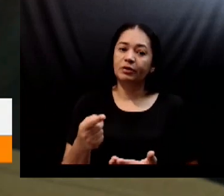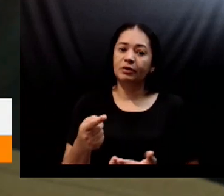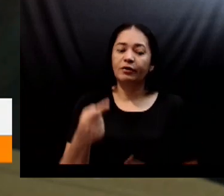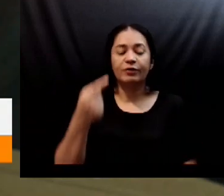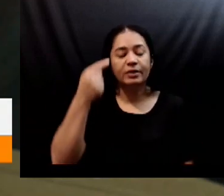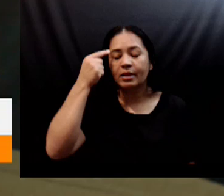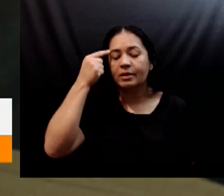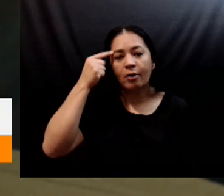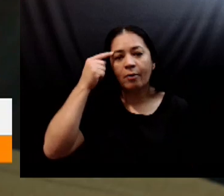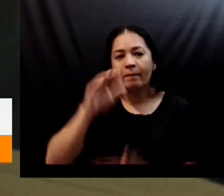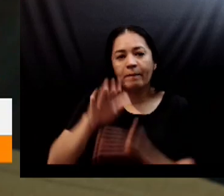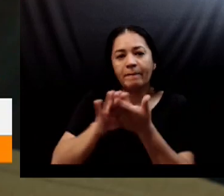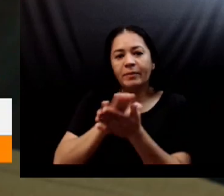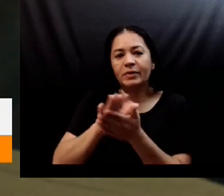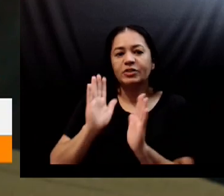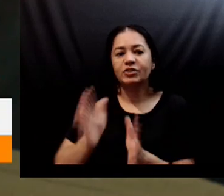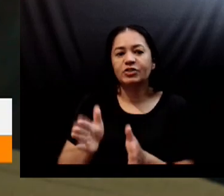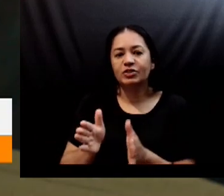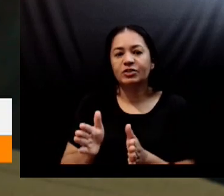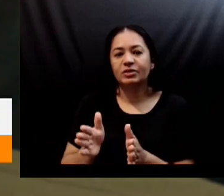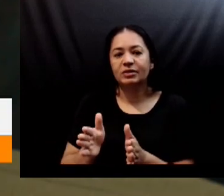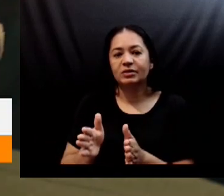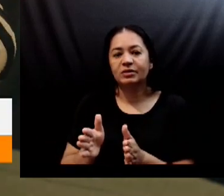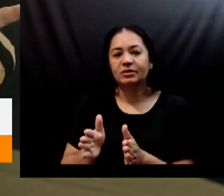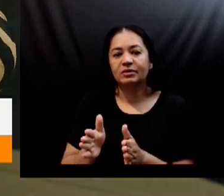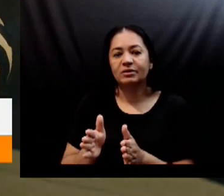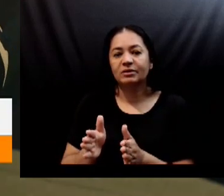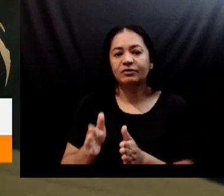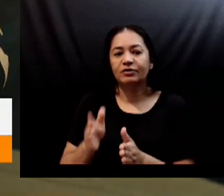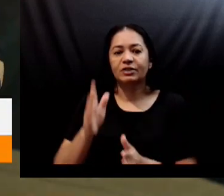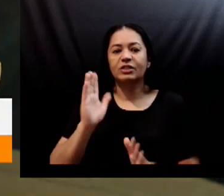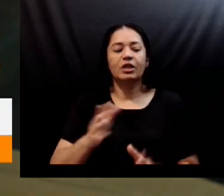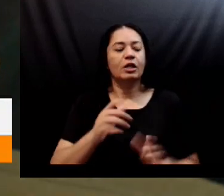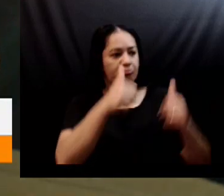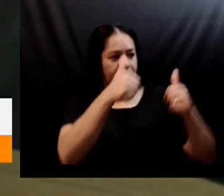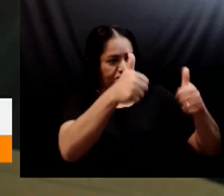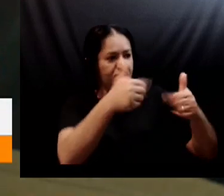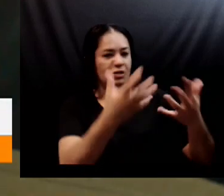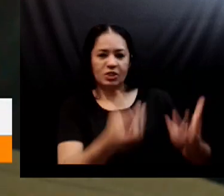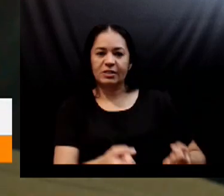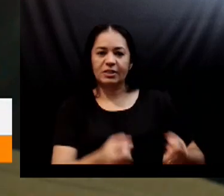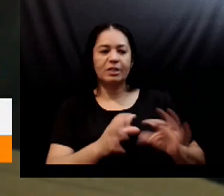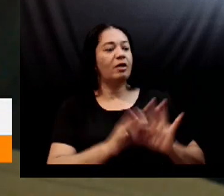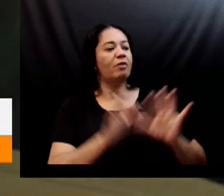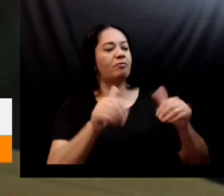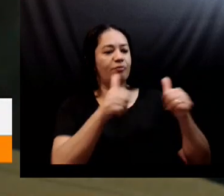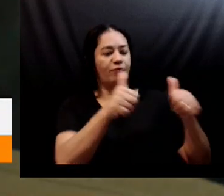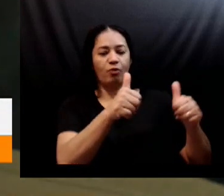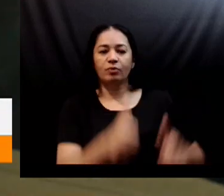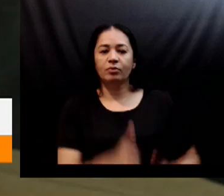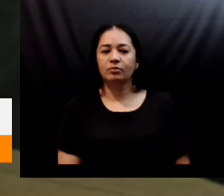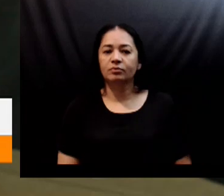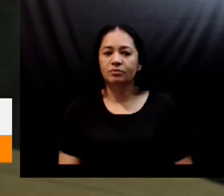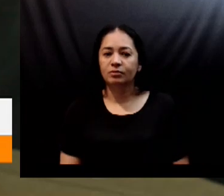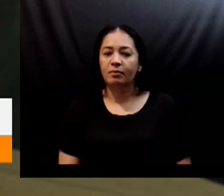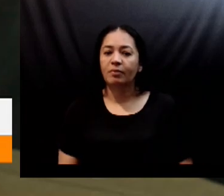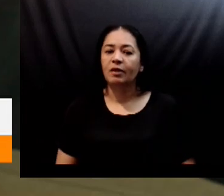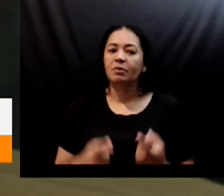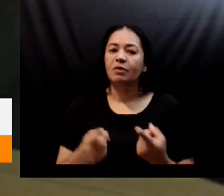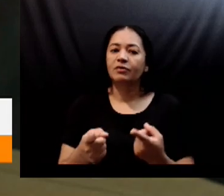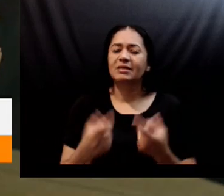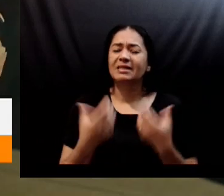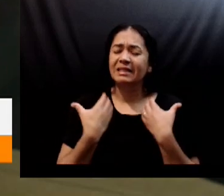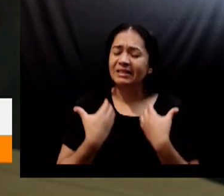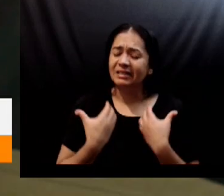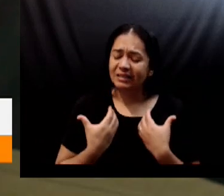pensa, já a pessoa nem terminou de falar, você já fala: "Ok, já estou aí". Só que aí Uhum. você tá tão cansado,